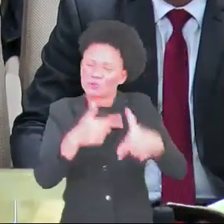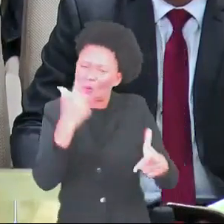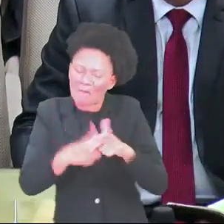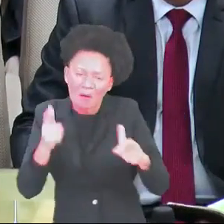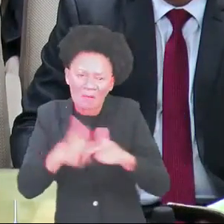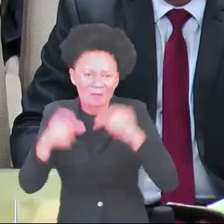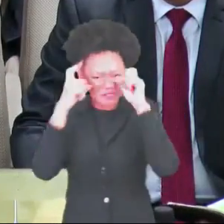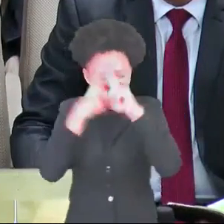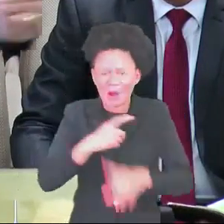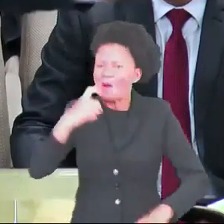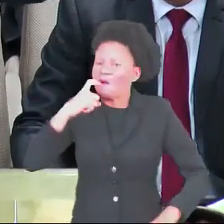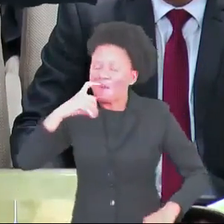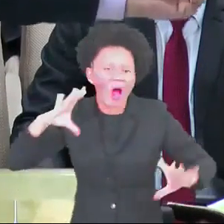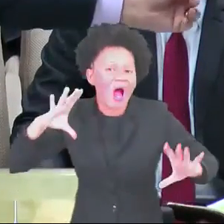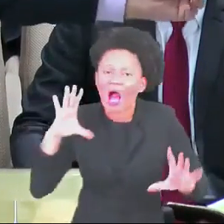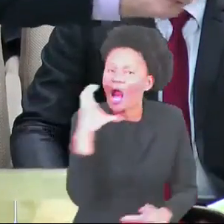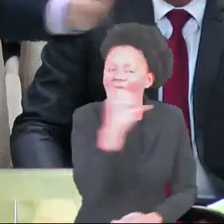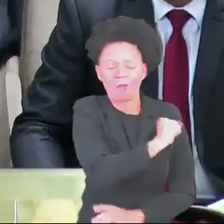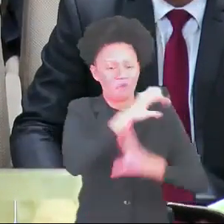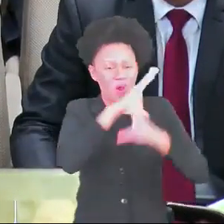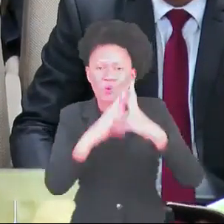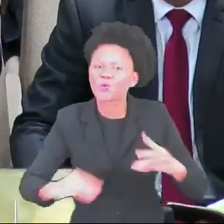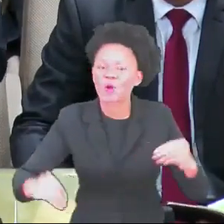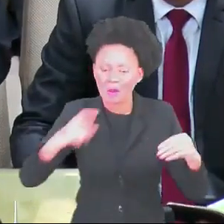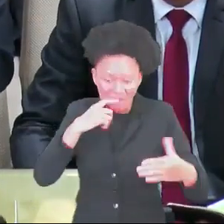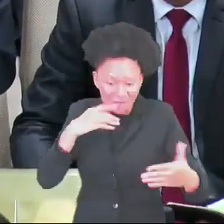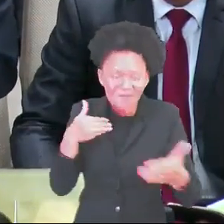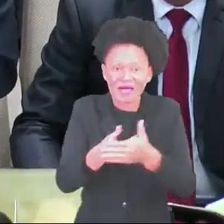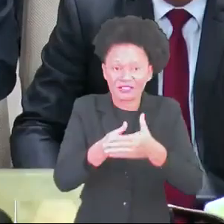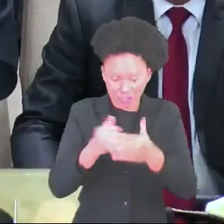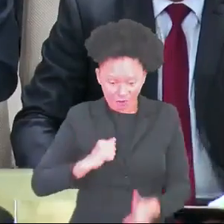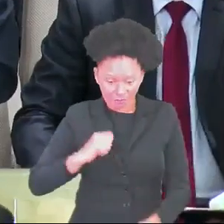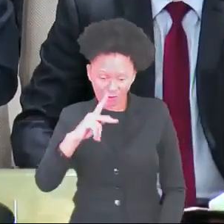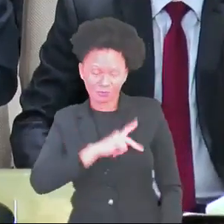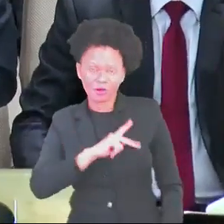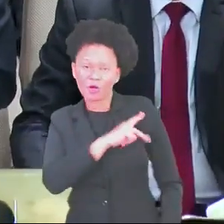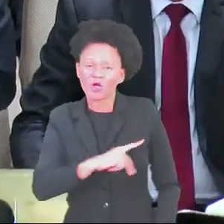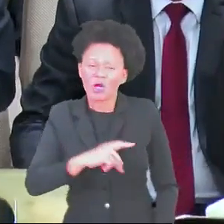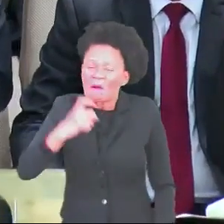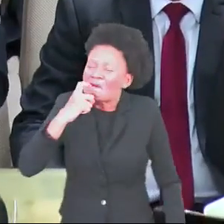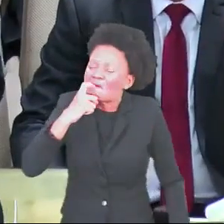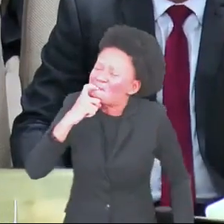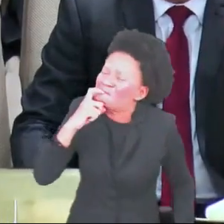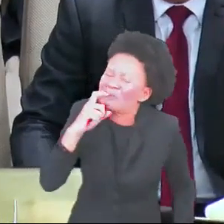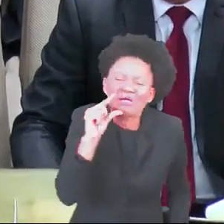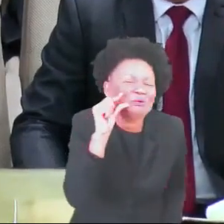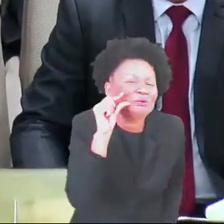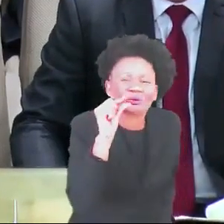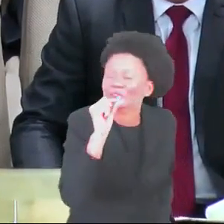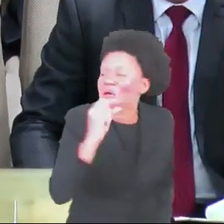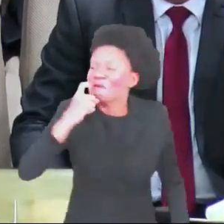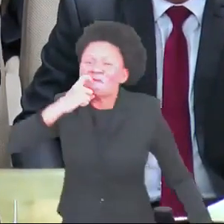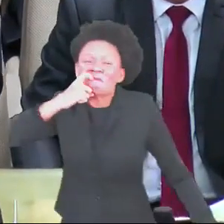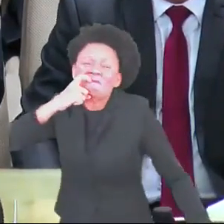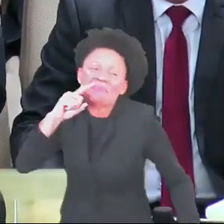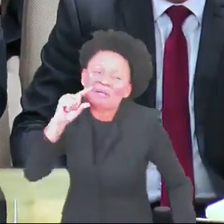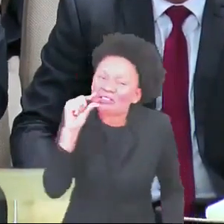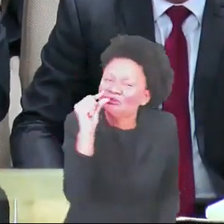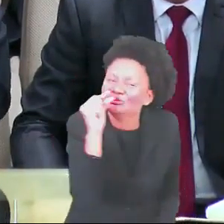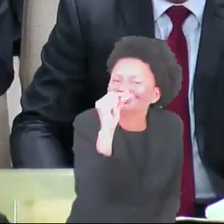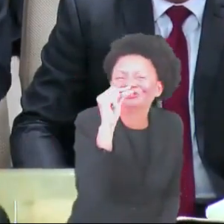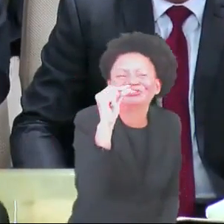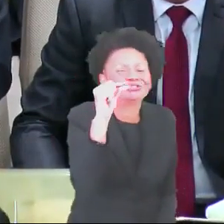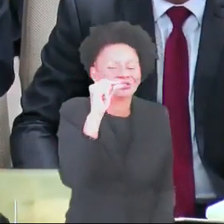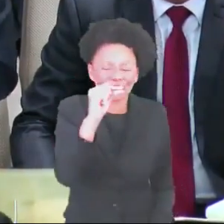ela é passageira, porque daqui a pouco o apóstolo Paulo diz, por um cochochinho de tempo, por um pouquinho